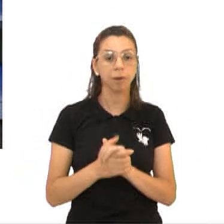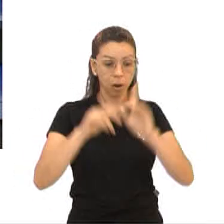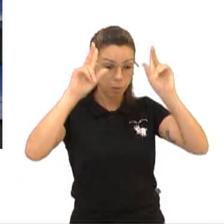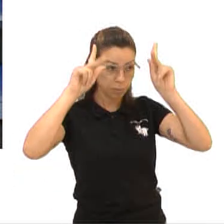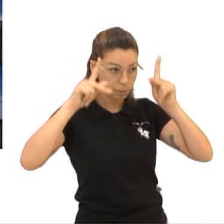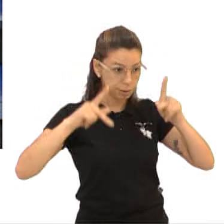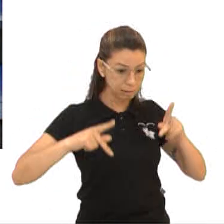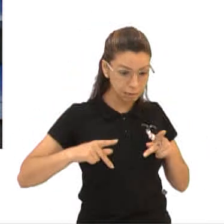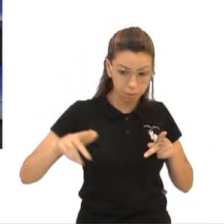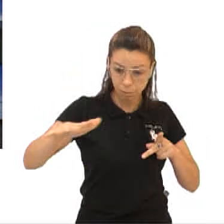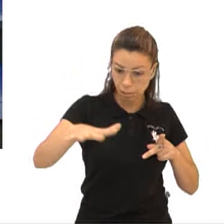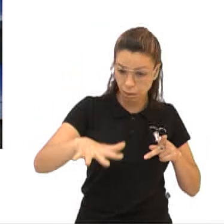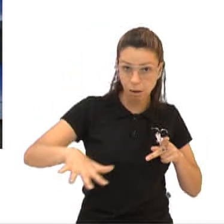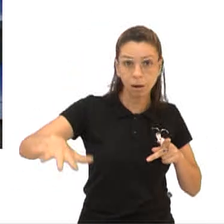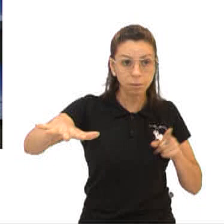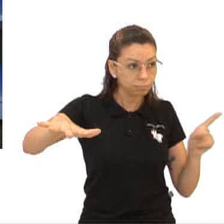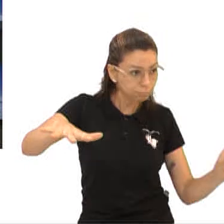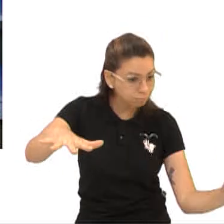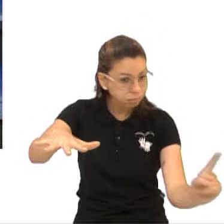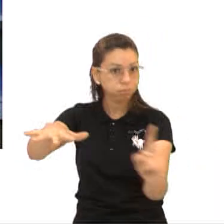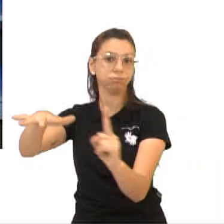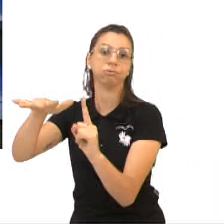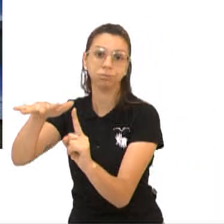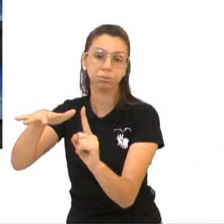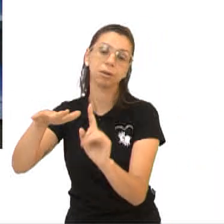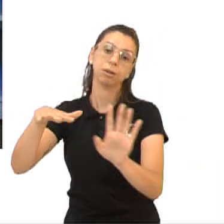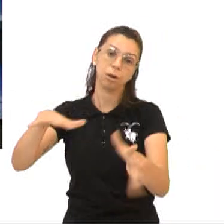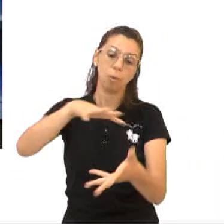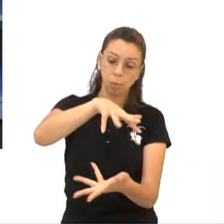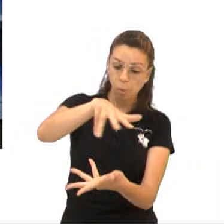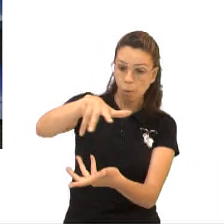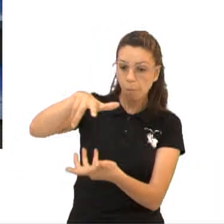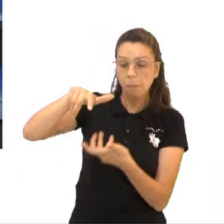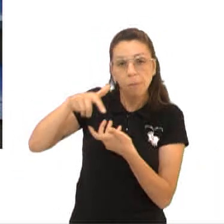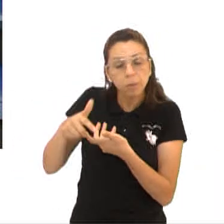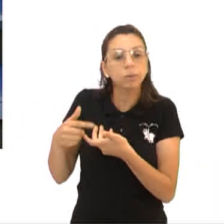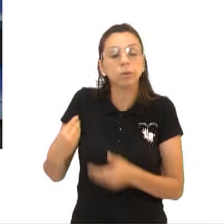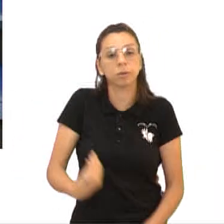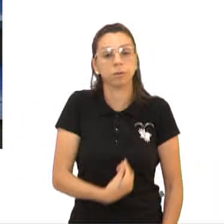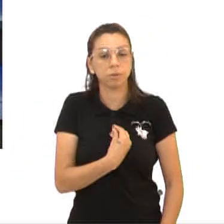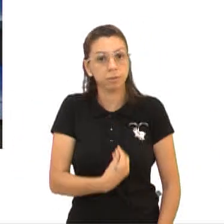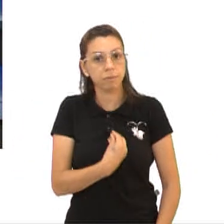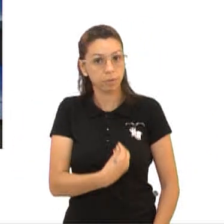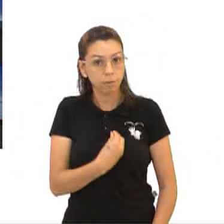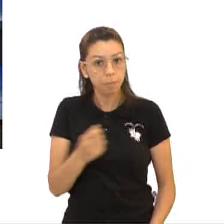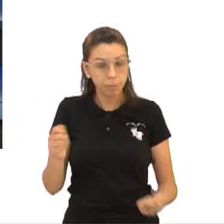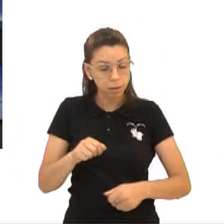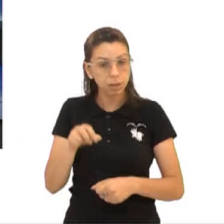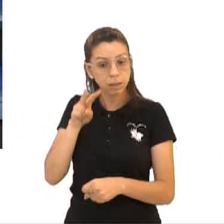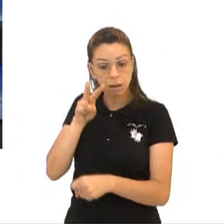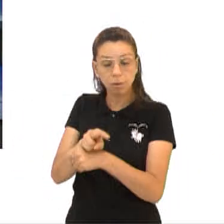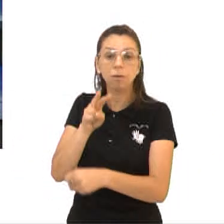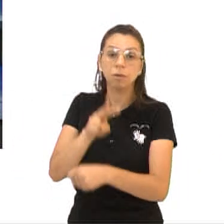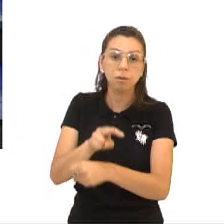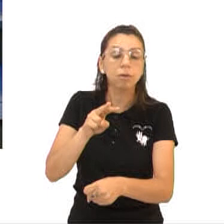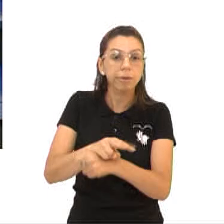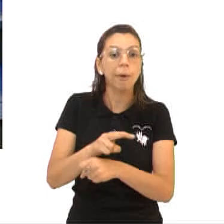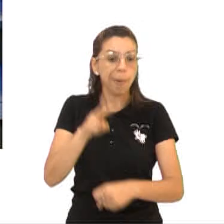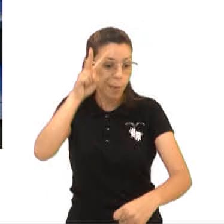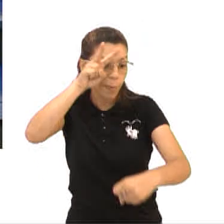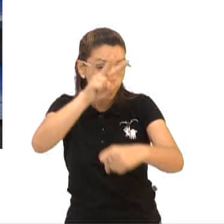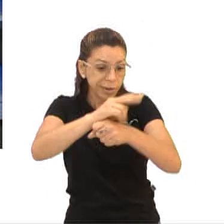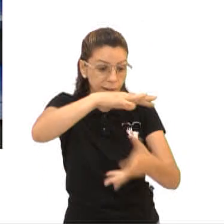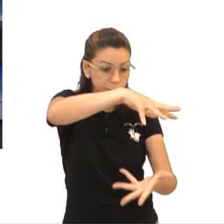parte desse meio ambiente. Então, o mundo em que nós vivemos precisa de cuidado. Cuidar do mundo é cuidar do homem.